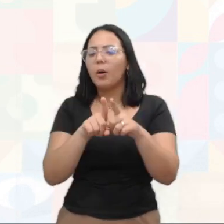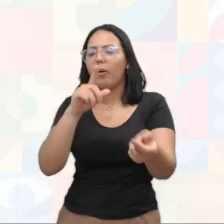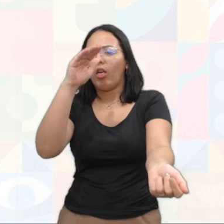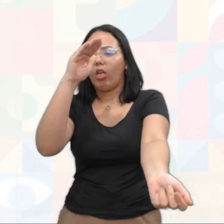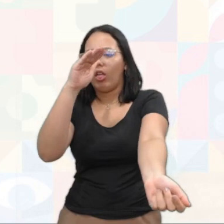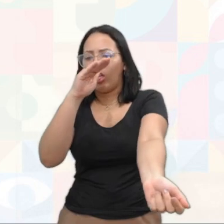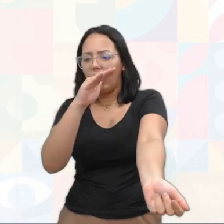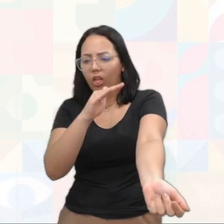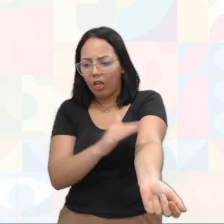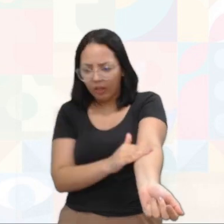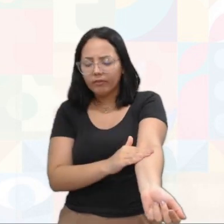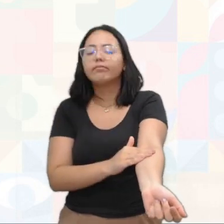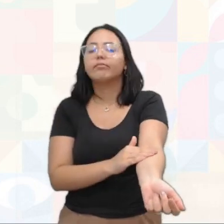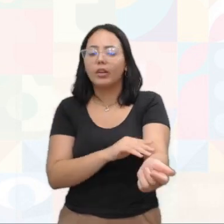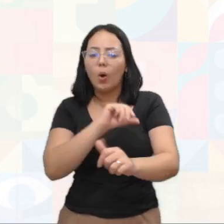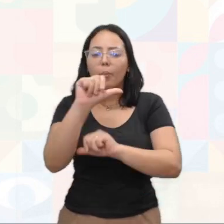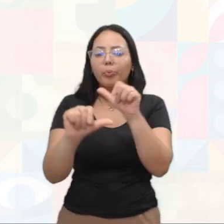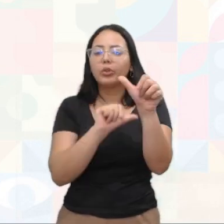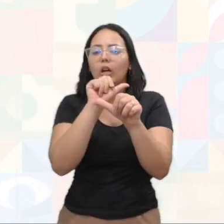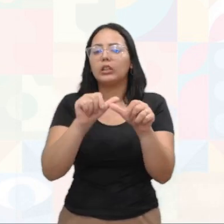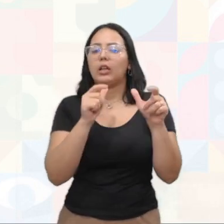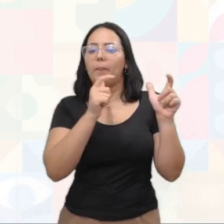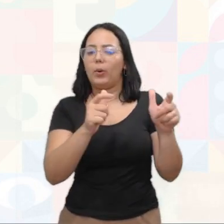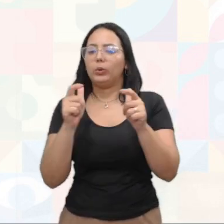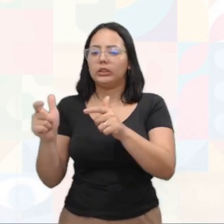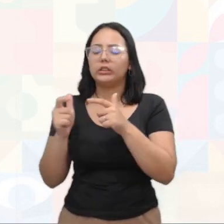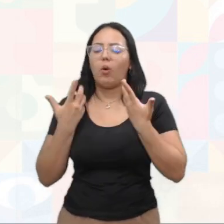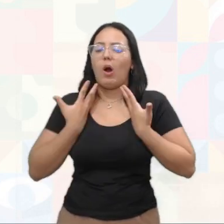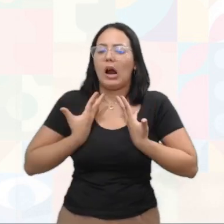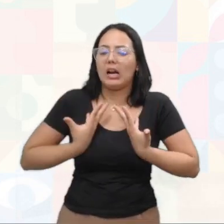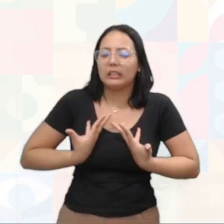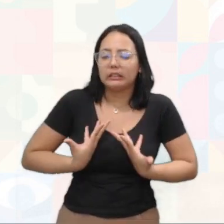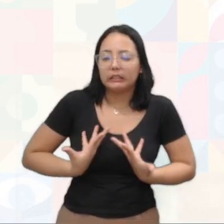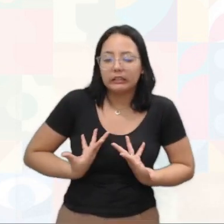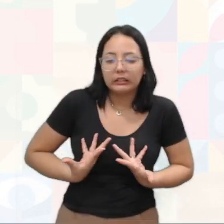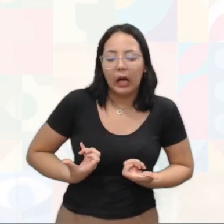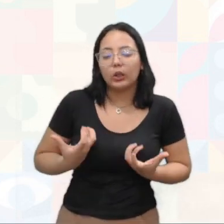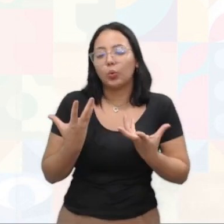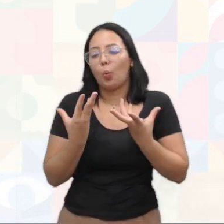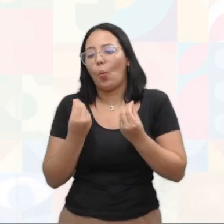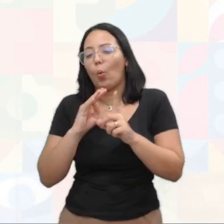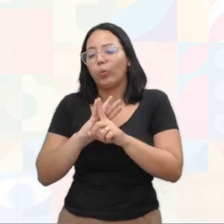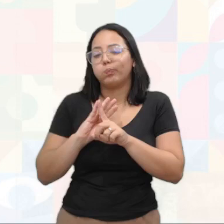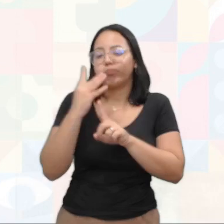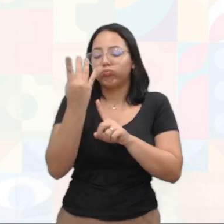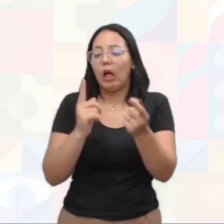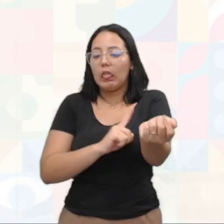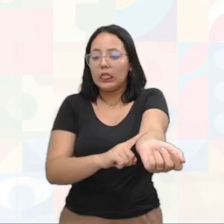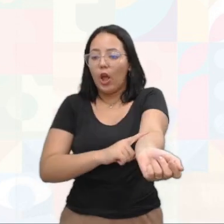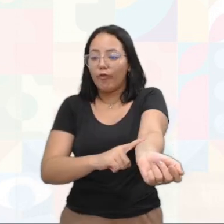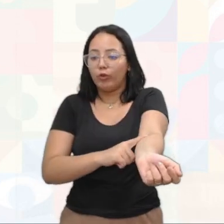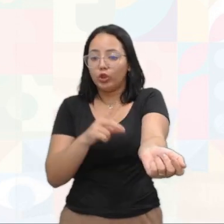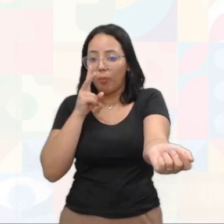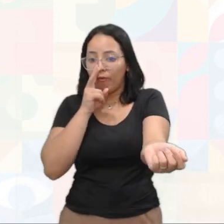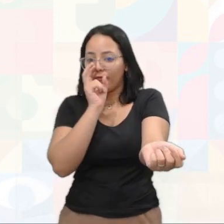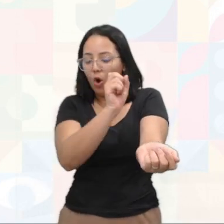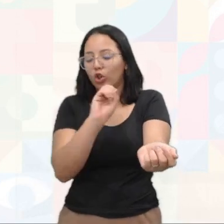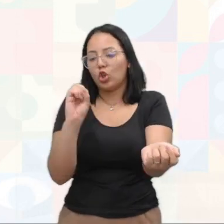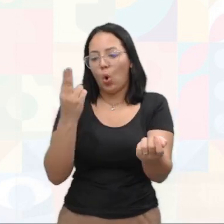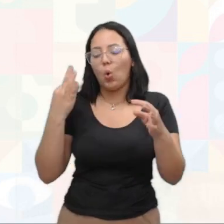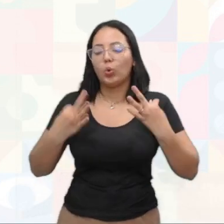de pressão causada por mudança de posição, cansaço extremo, nervosismo intenso e dores